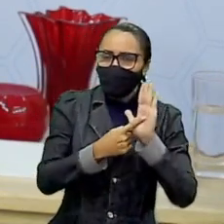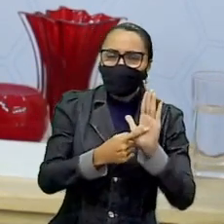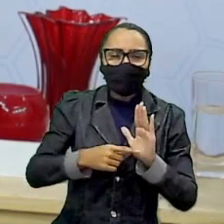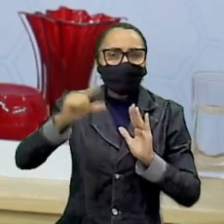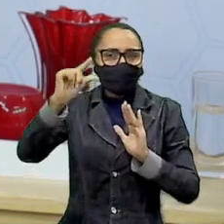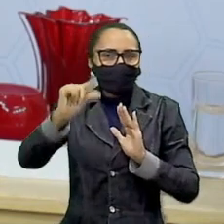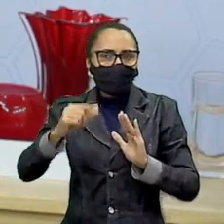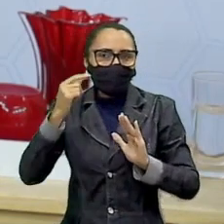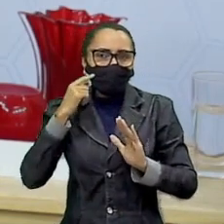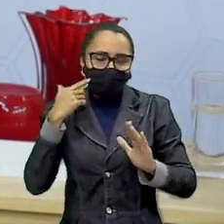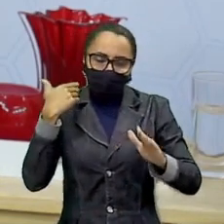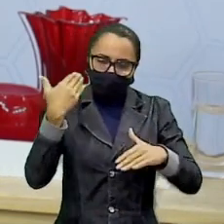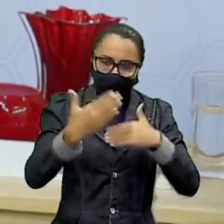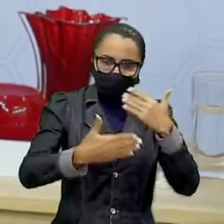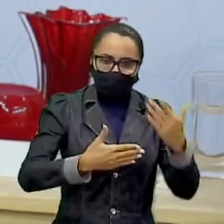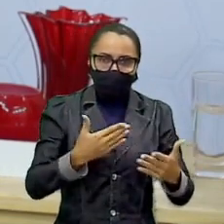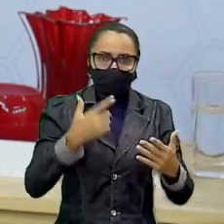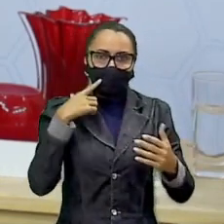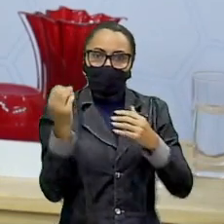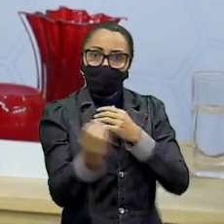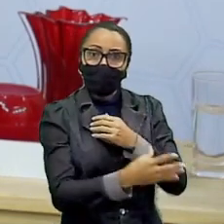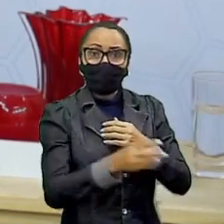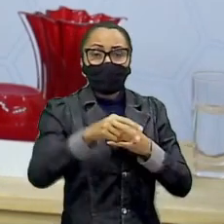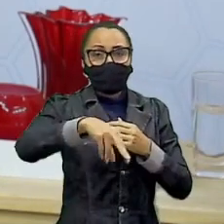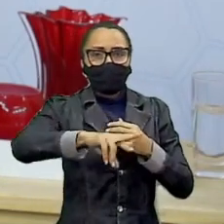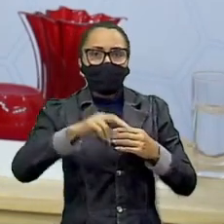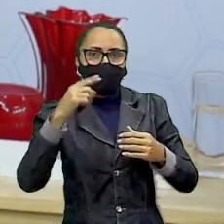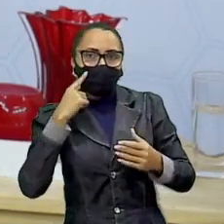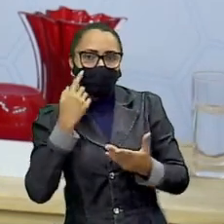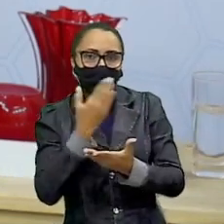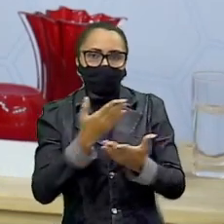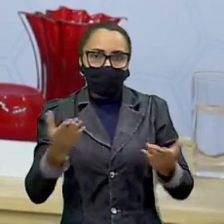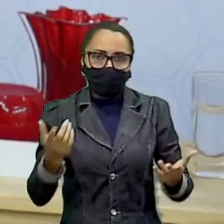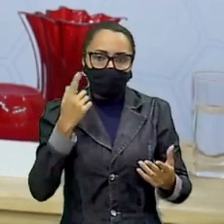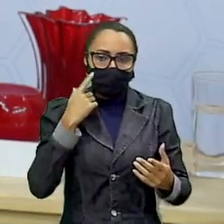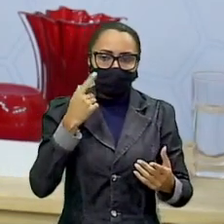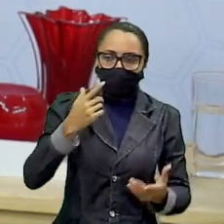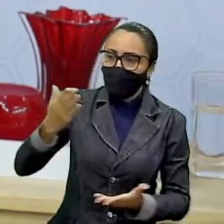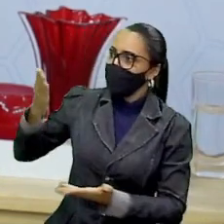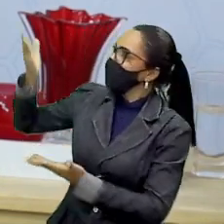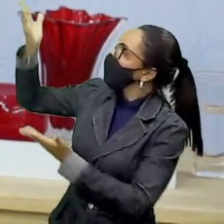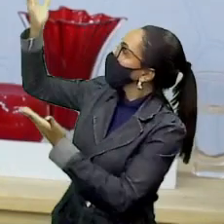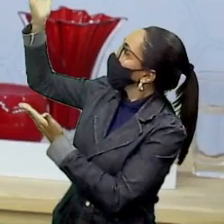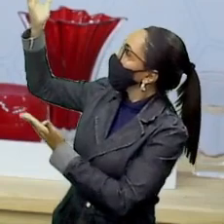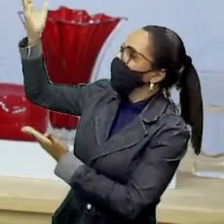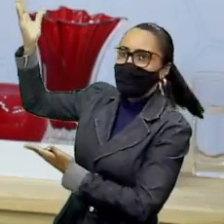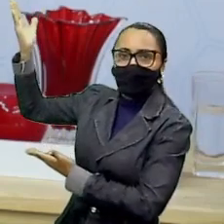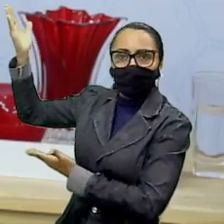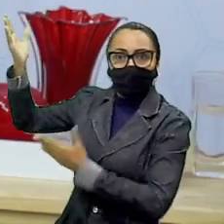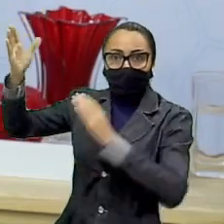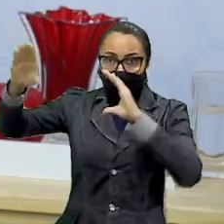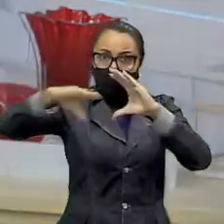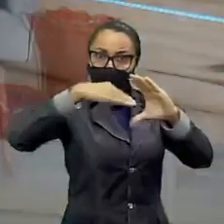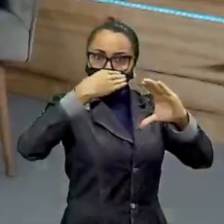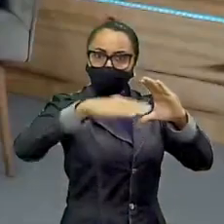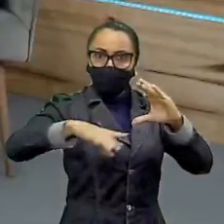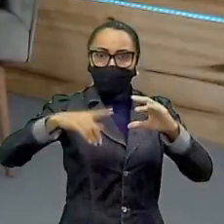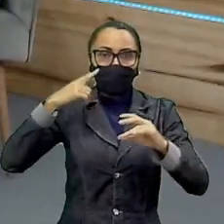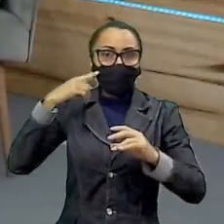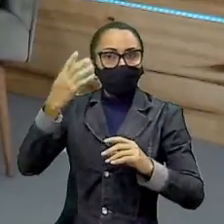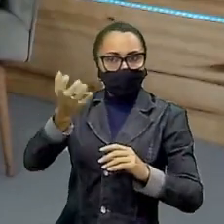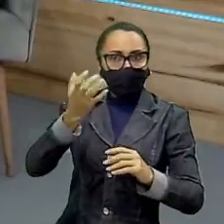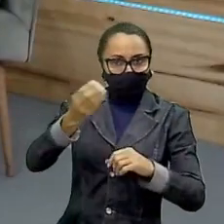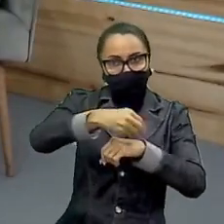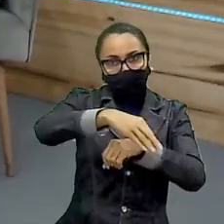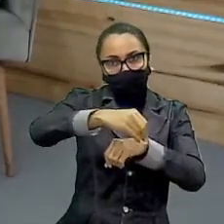dessas atualizações das NRs. E eu deixo também o meu contato de e-mail para vocês, caso vocês queiram